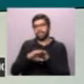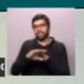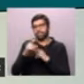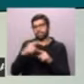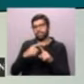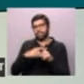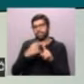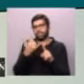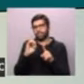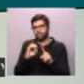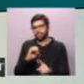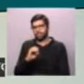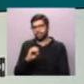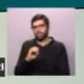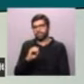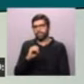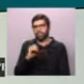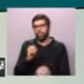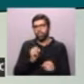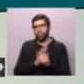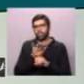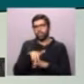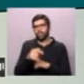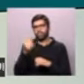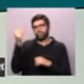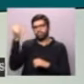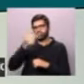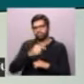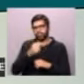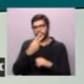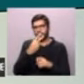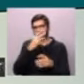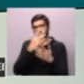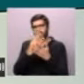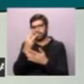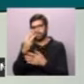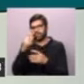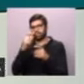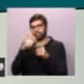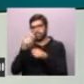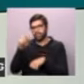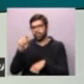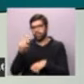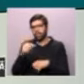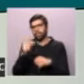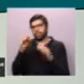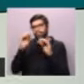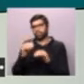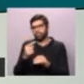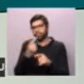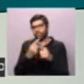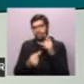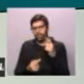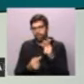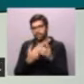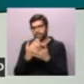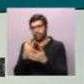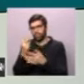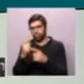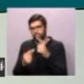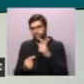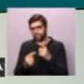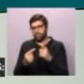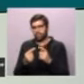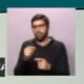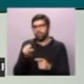será de 20 graus. Ondulação de nordeste com 2 a 3 metros, diminuindo gradualmente para 1,5 metro a 2 metros. Na costa sul da Madeira, a